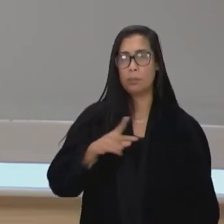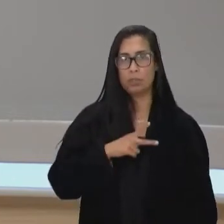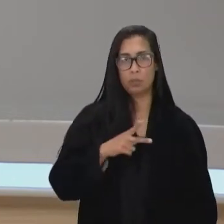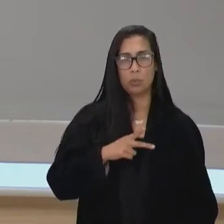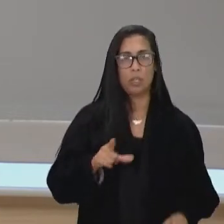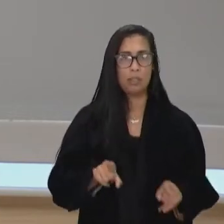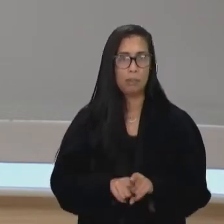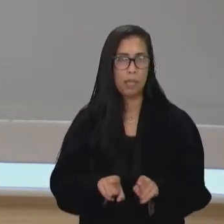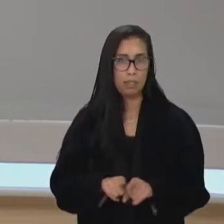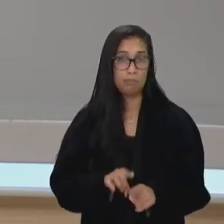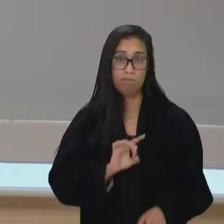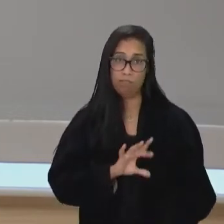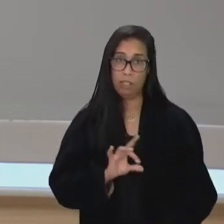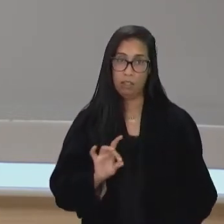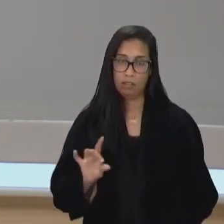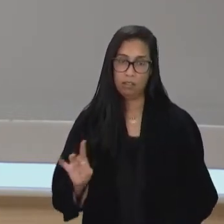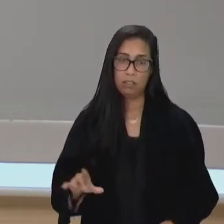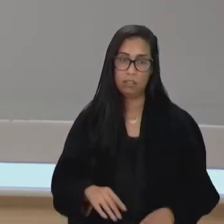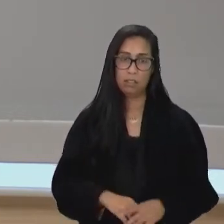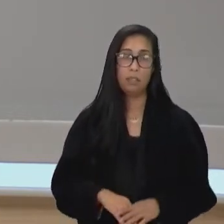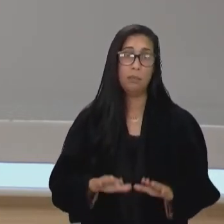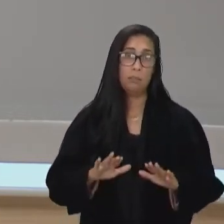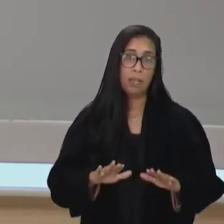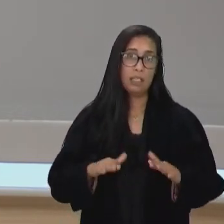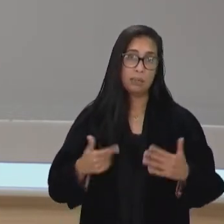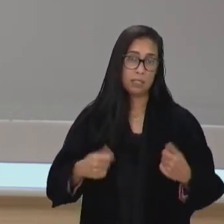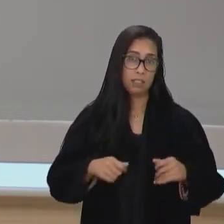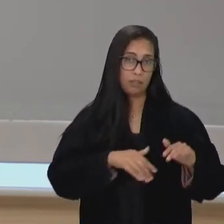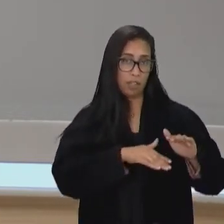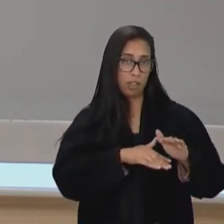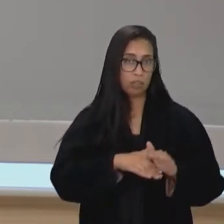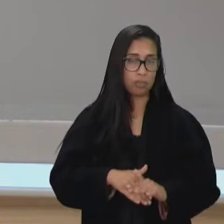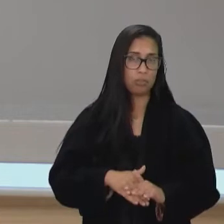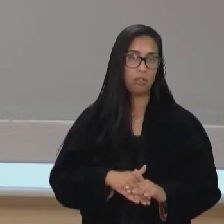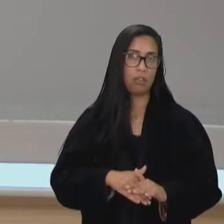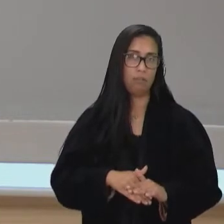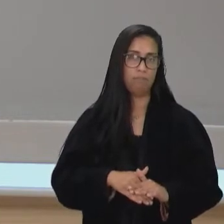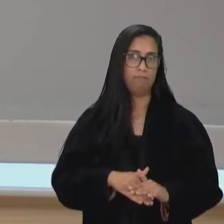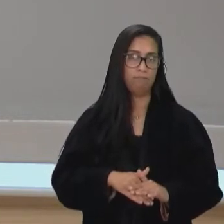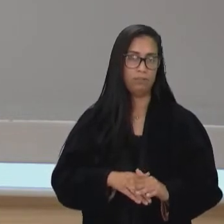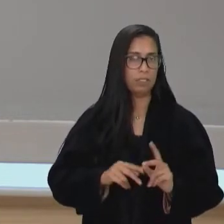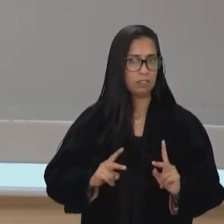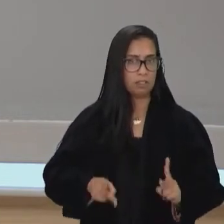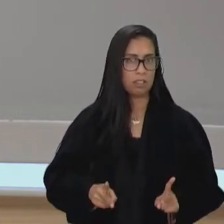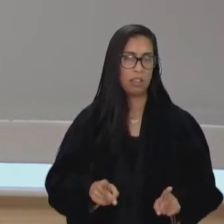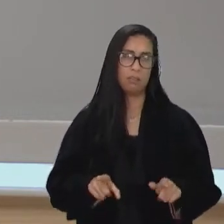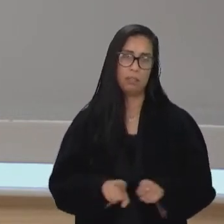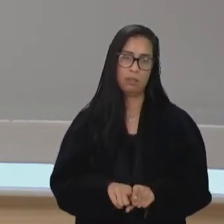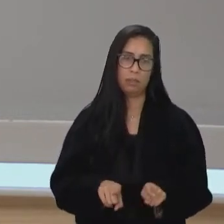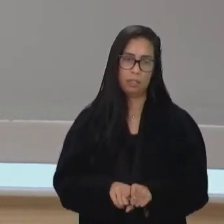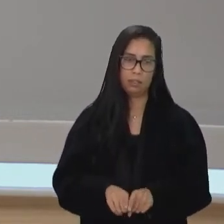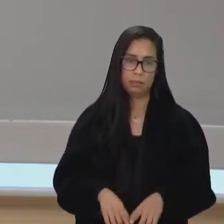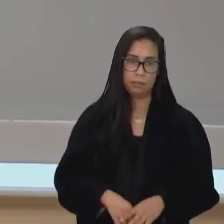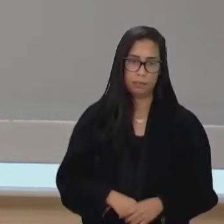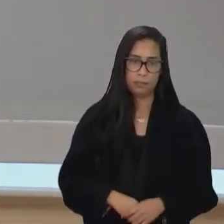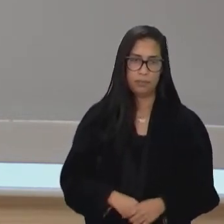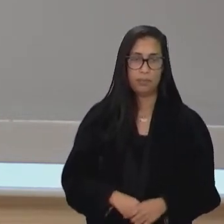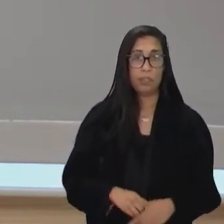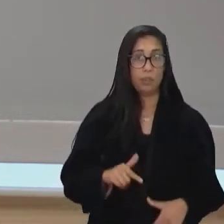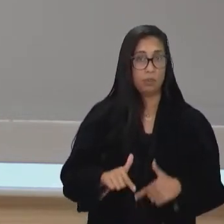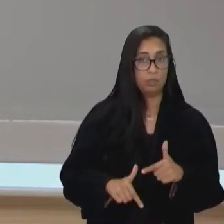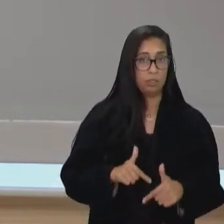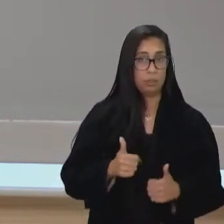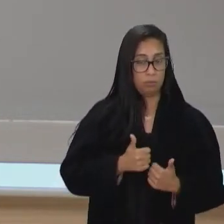individualmente, uns ajudavam os outros, mesmo que minimamente. Então, Sim. o trabalho em equipe vai